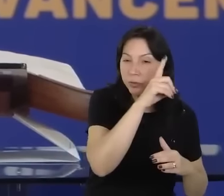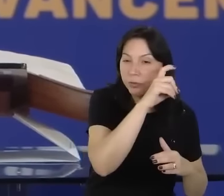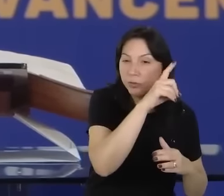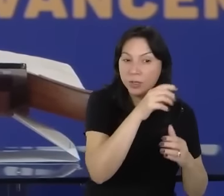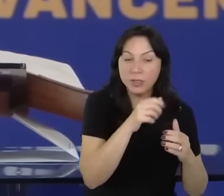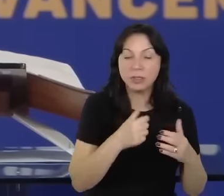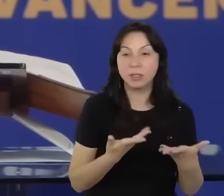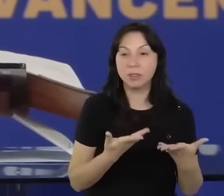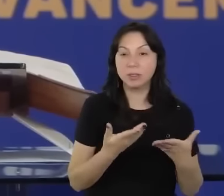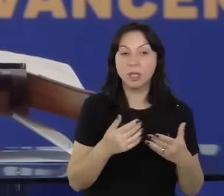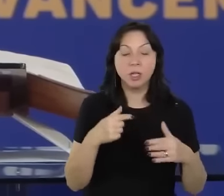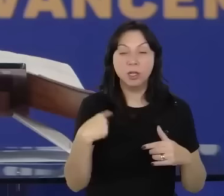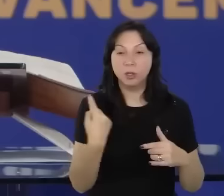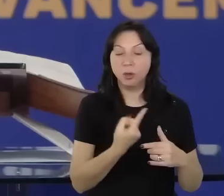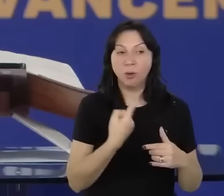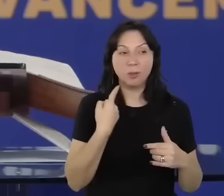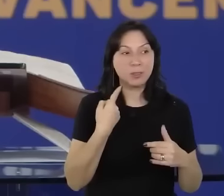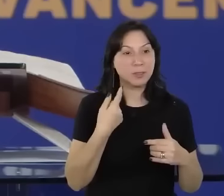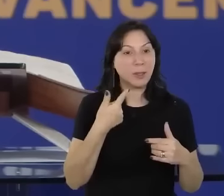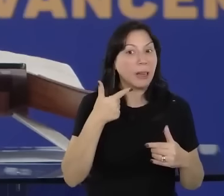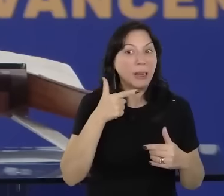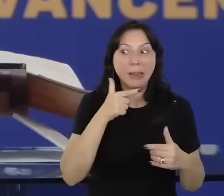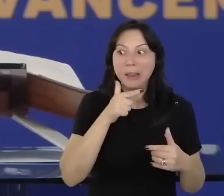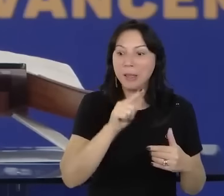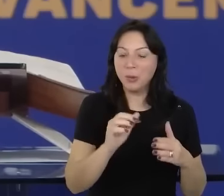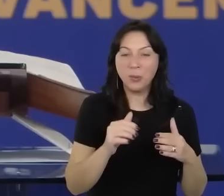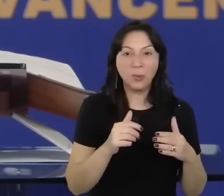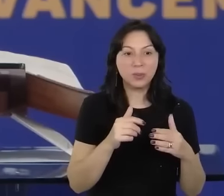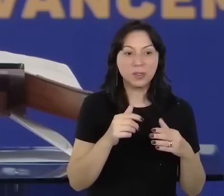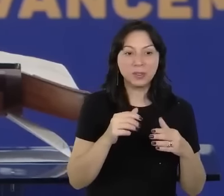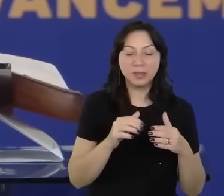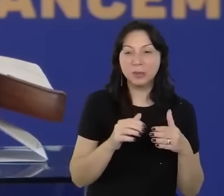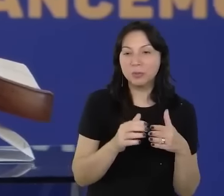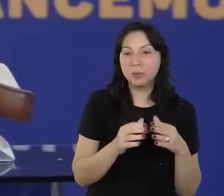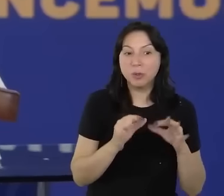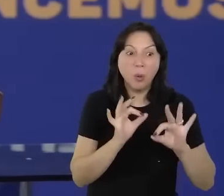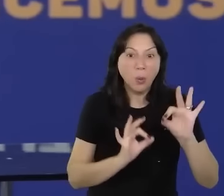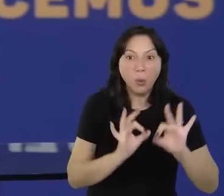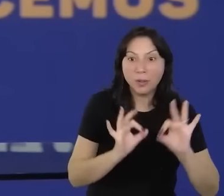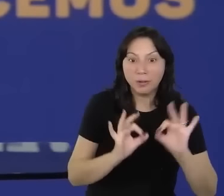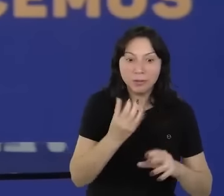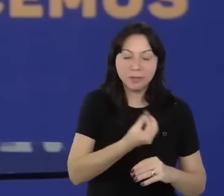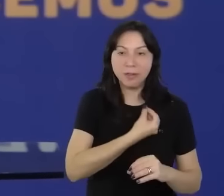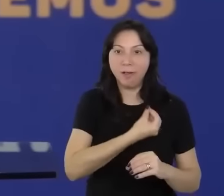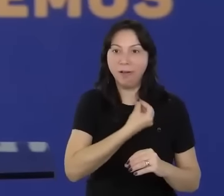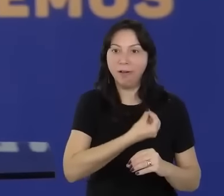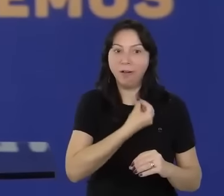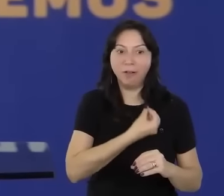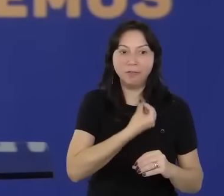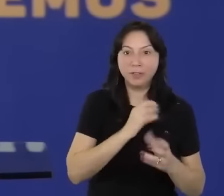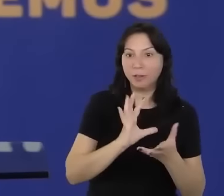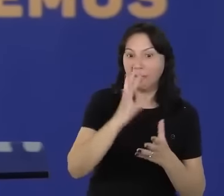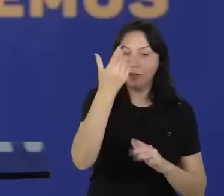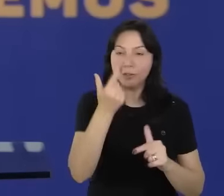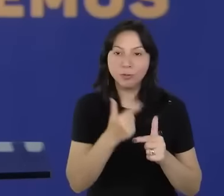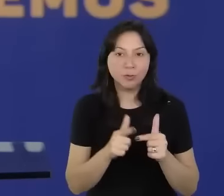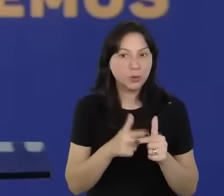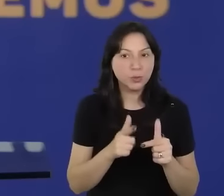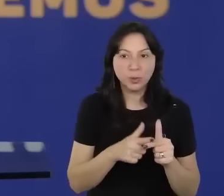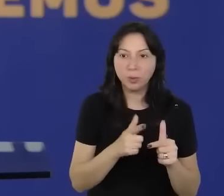os problemas as redes não estão mais nas nossas mãos diz o texto que já é a